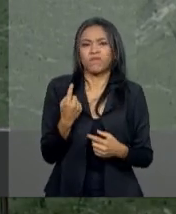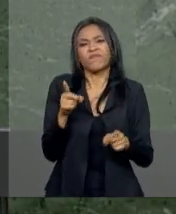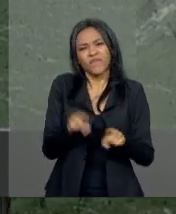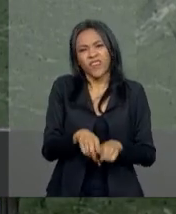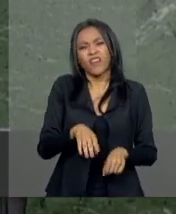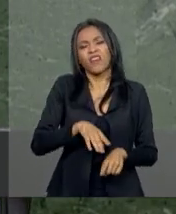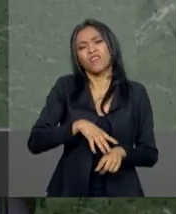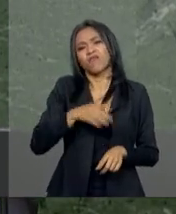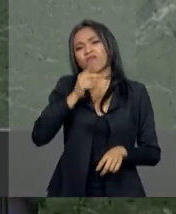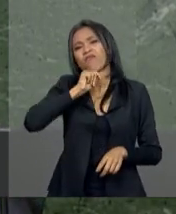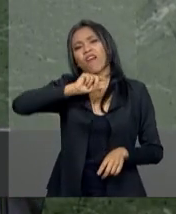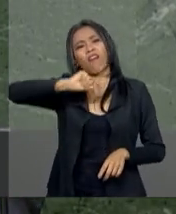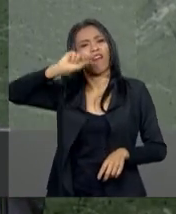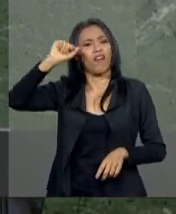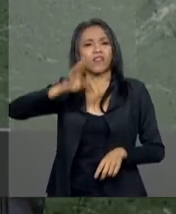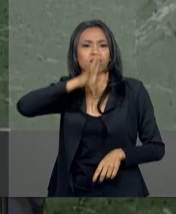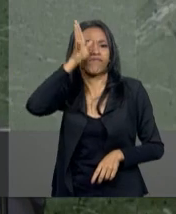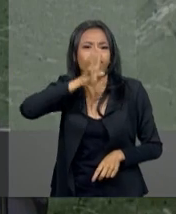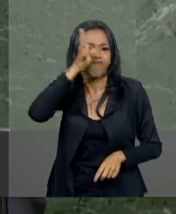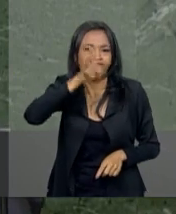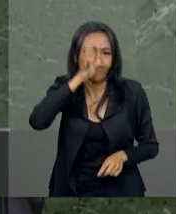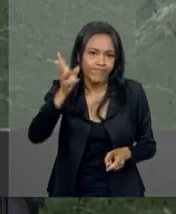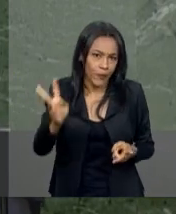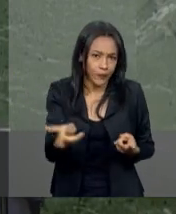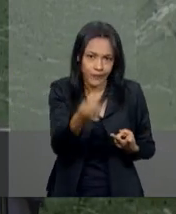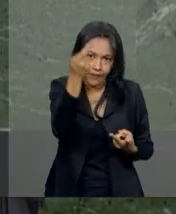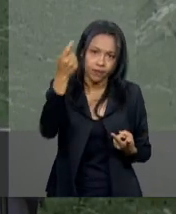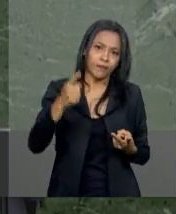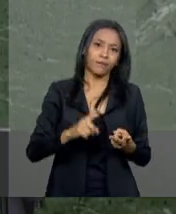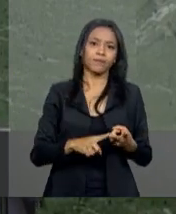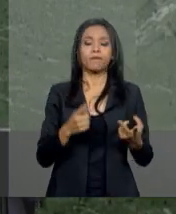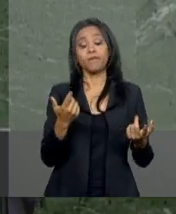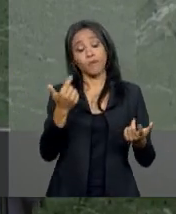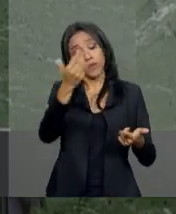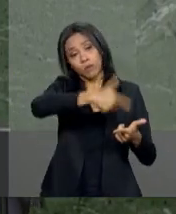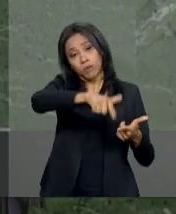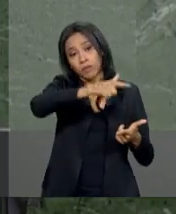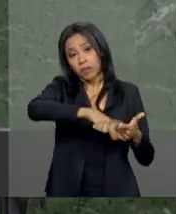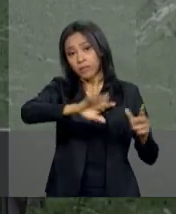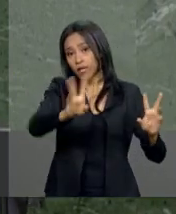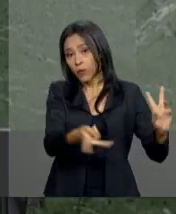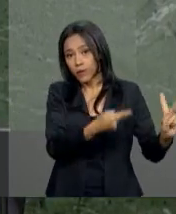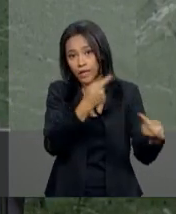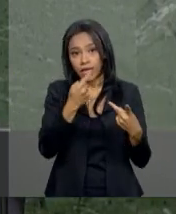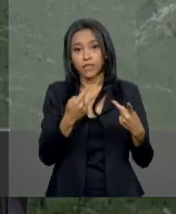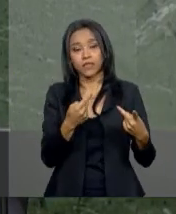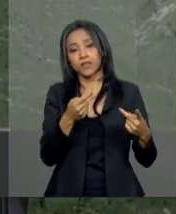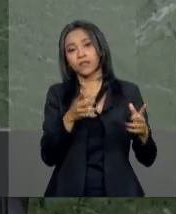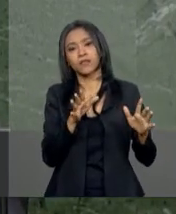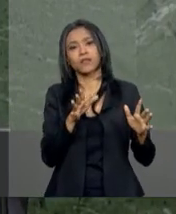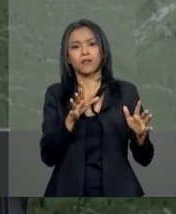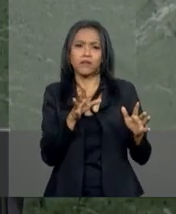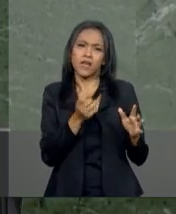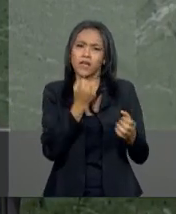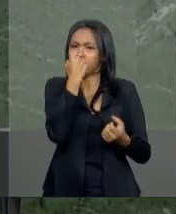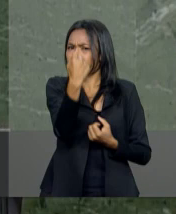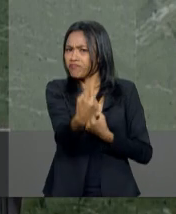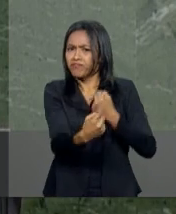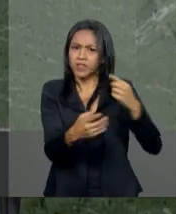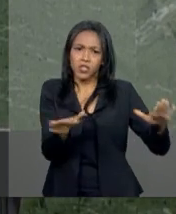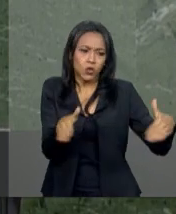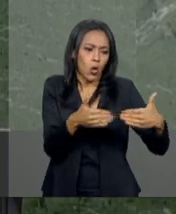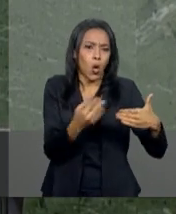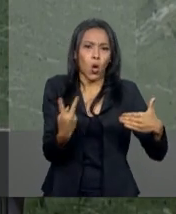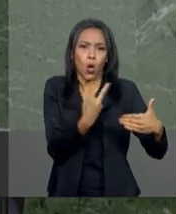intolerância as recaídas unilateral são cada vez menos a exceção mas